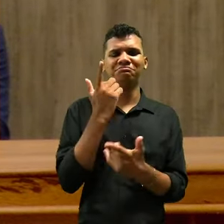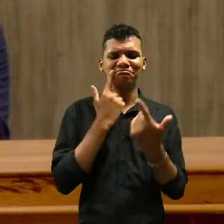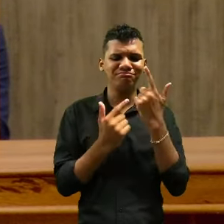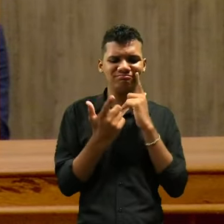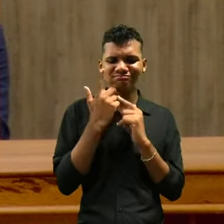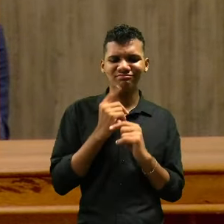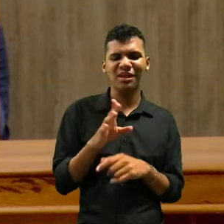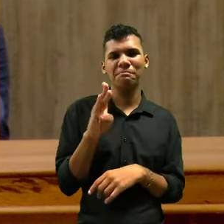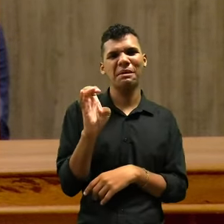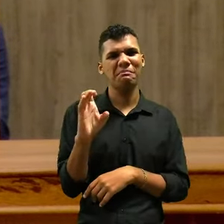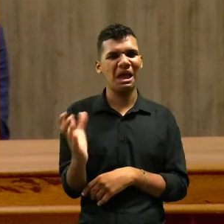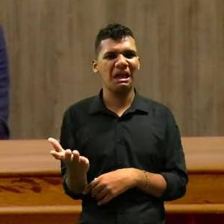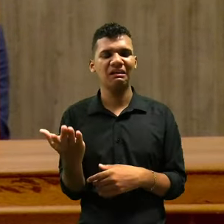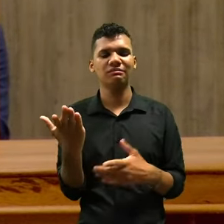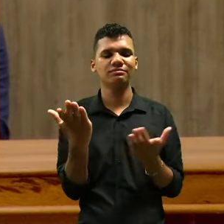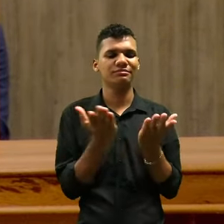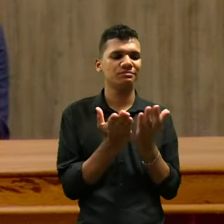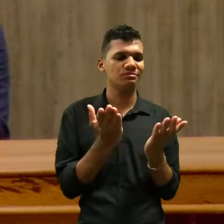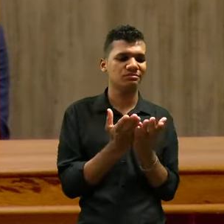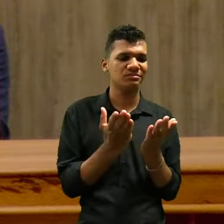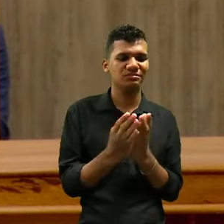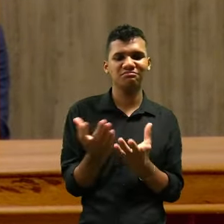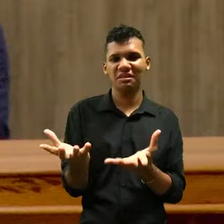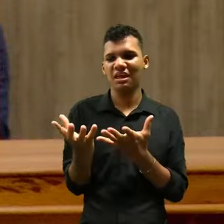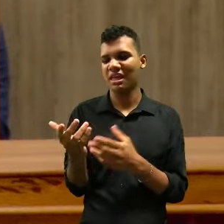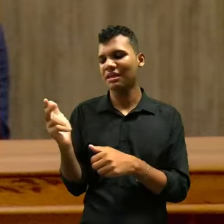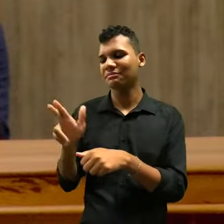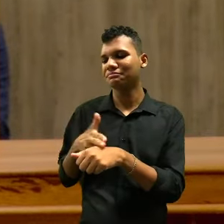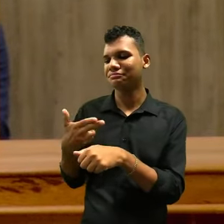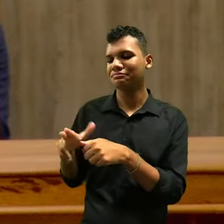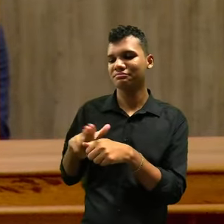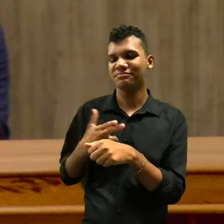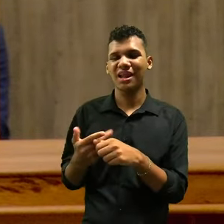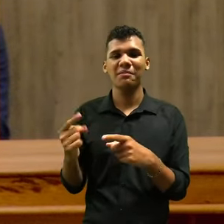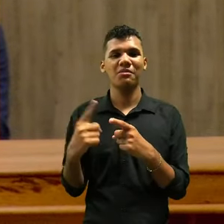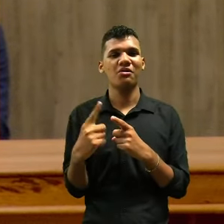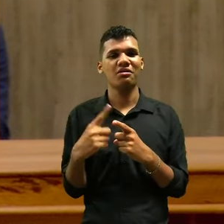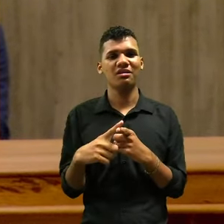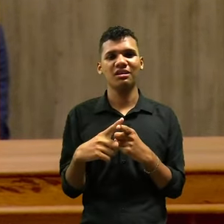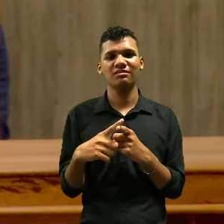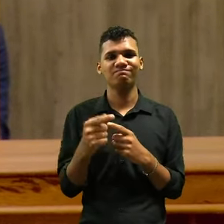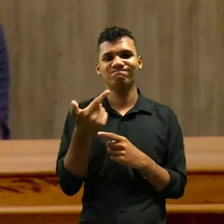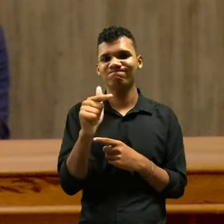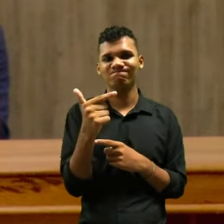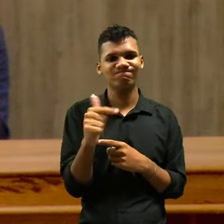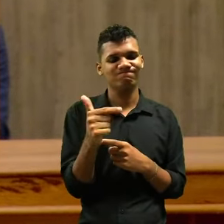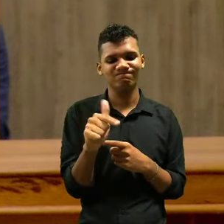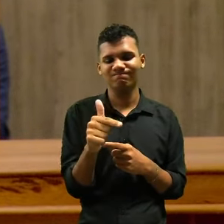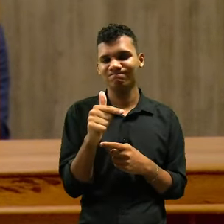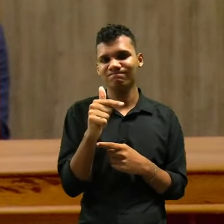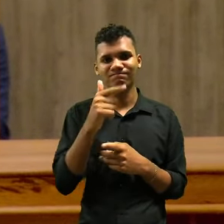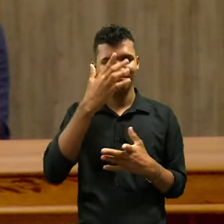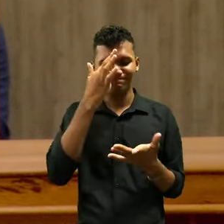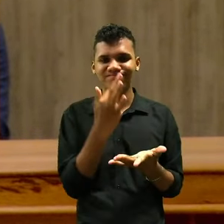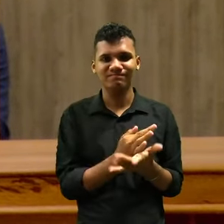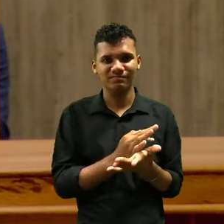crente Nelinha crente que quer pirulito é porque ele tem pouca terra